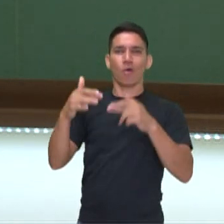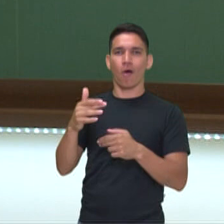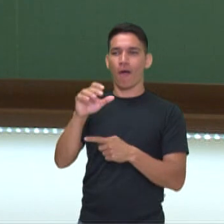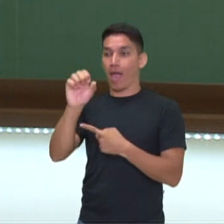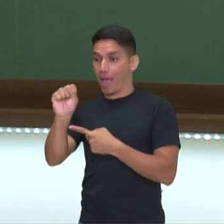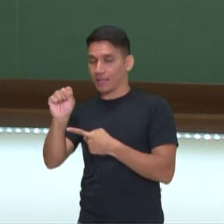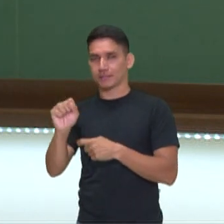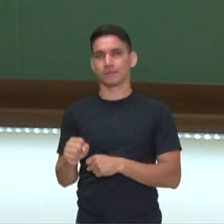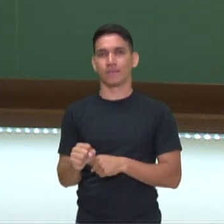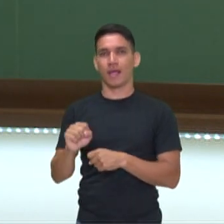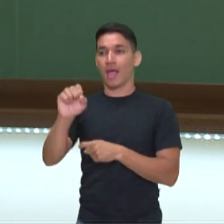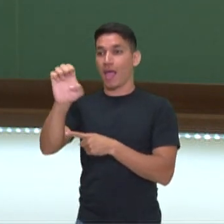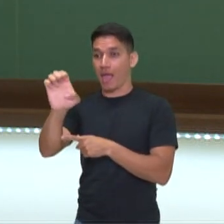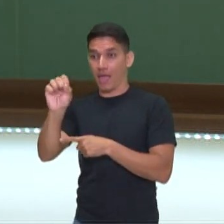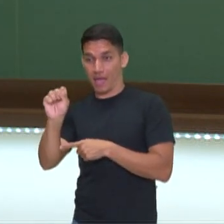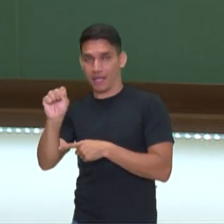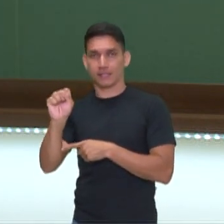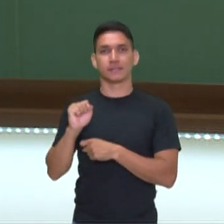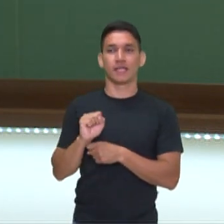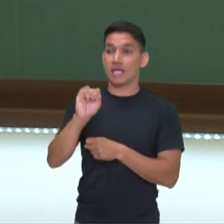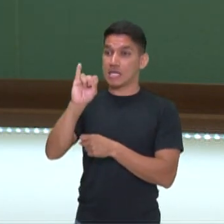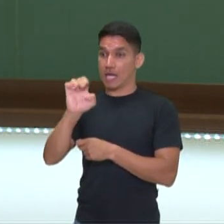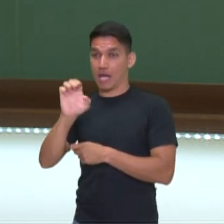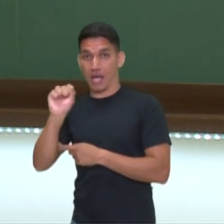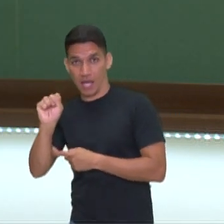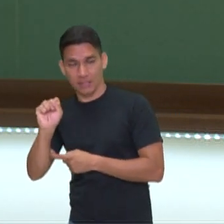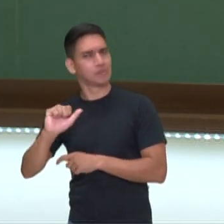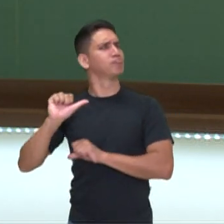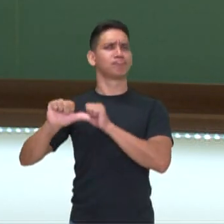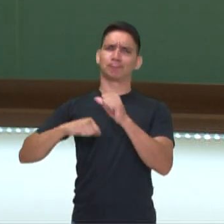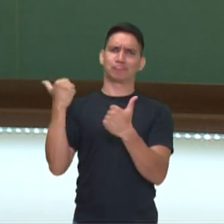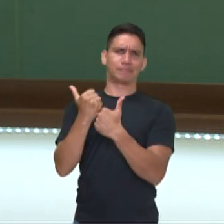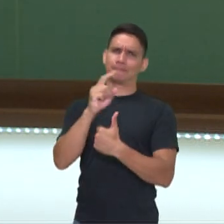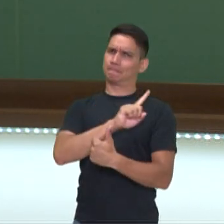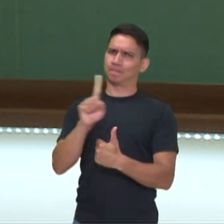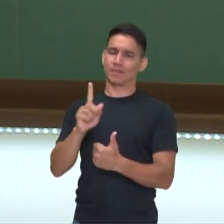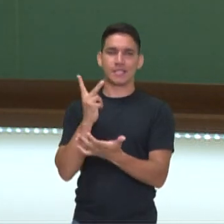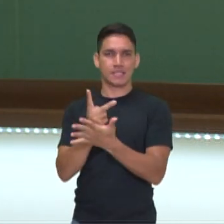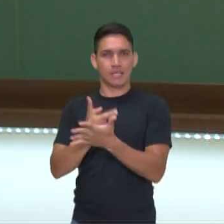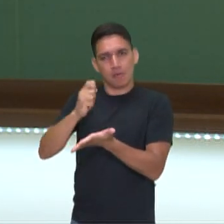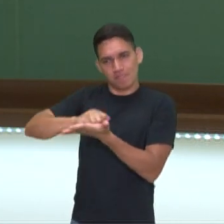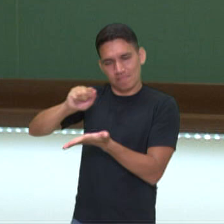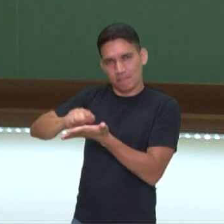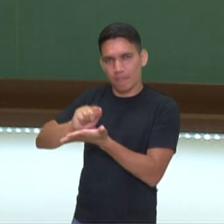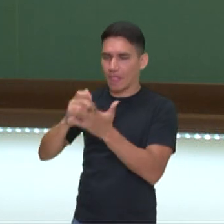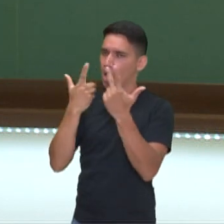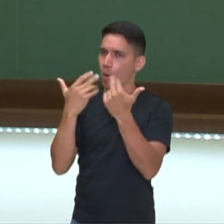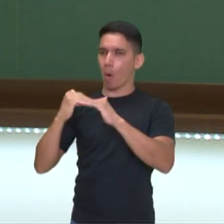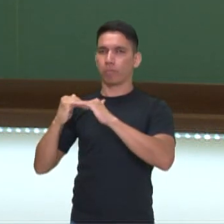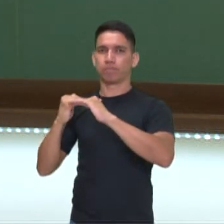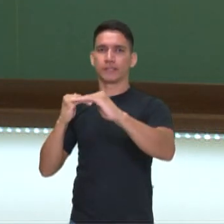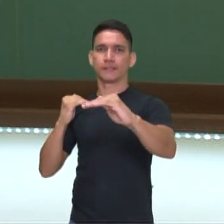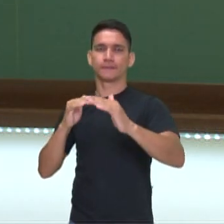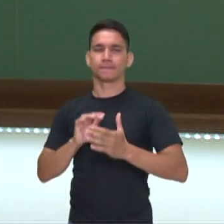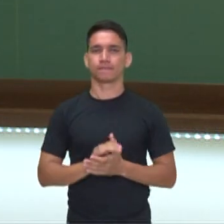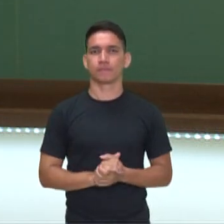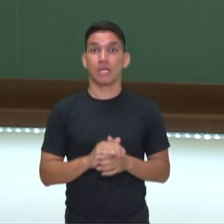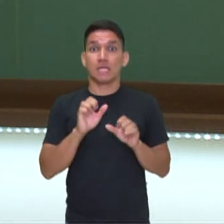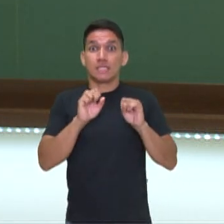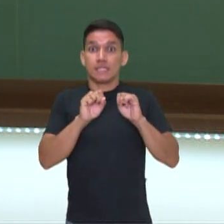IES, ele não muda. Ele se escreve da mesma forma para todo mundo. Se a forma verbal